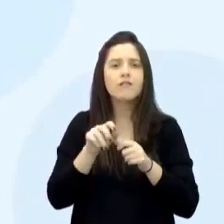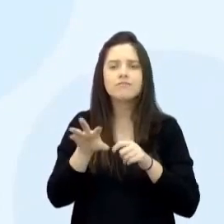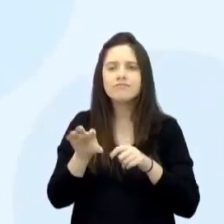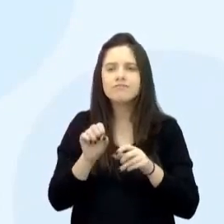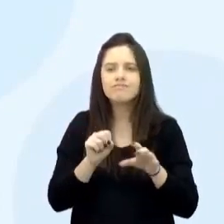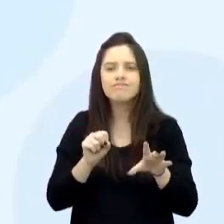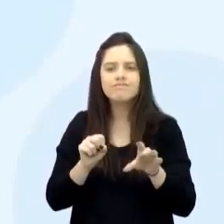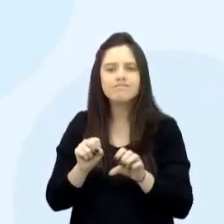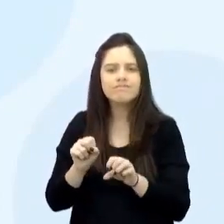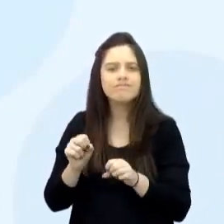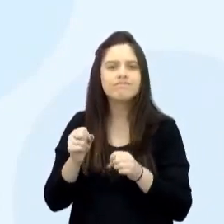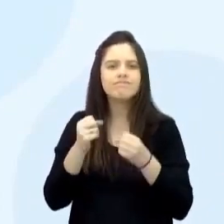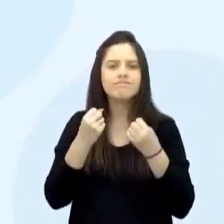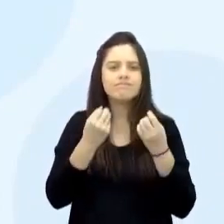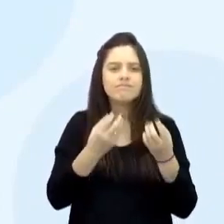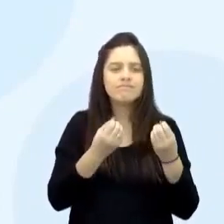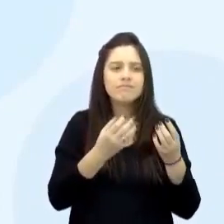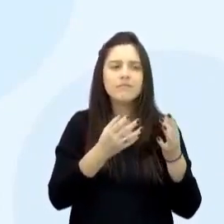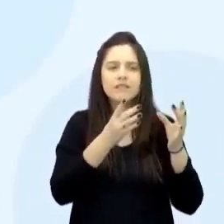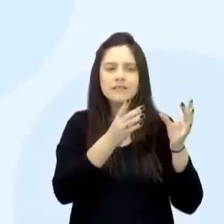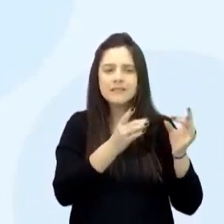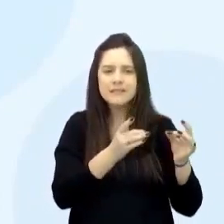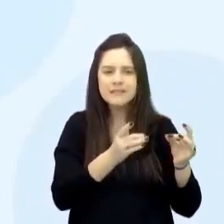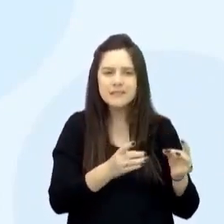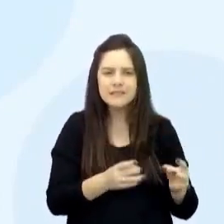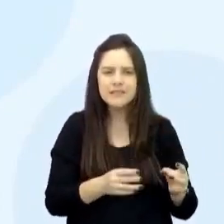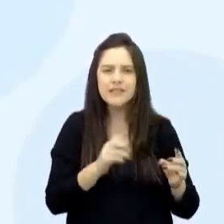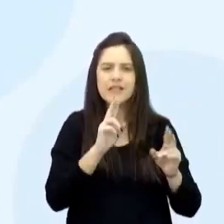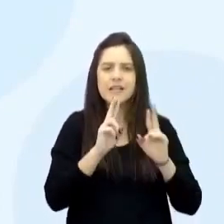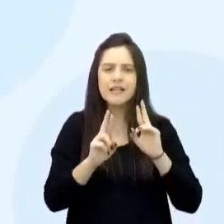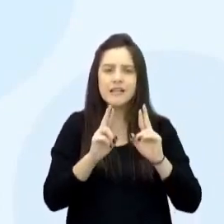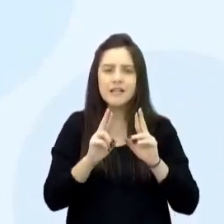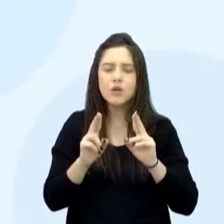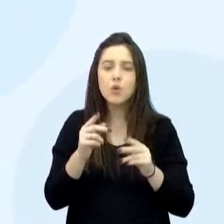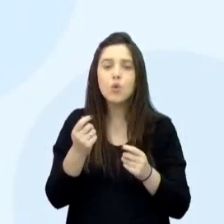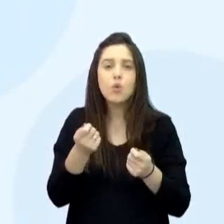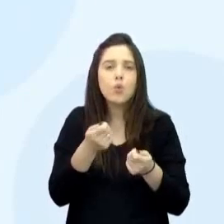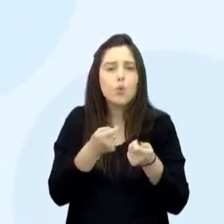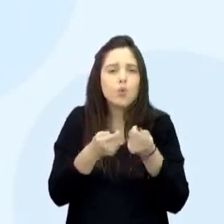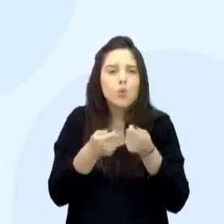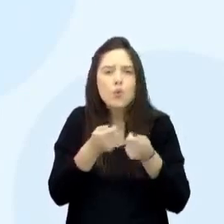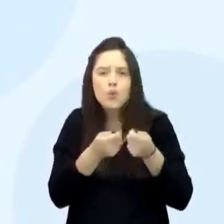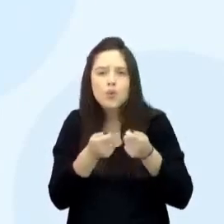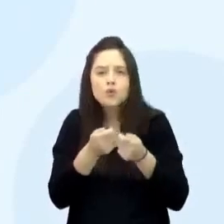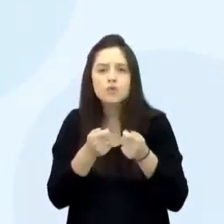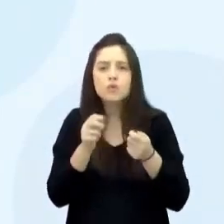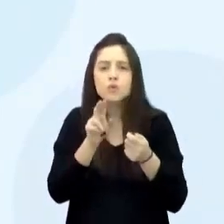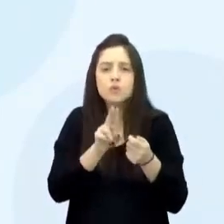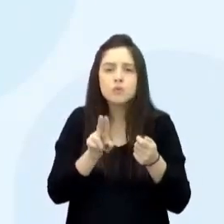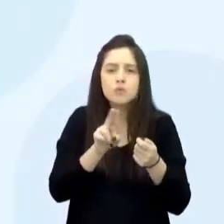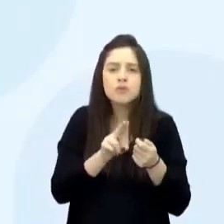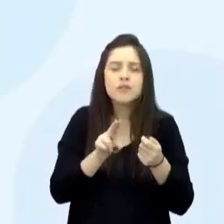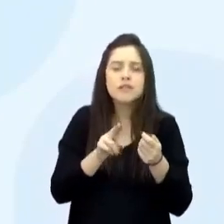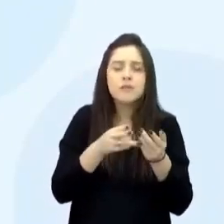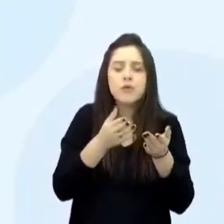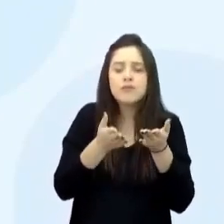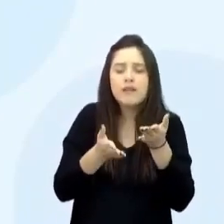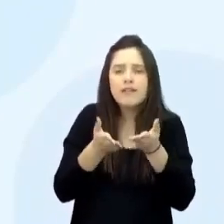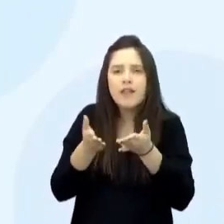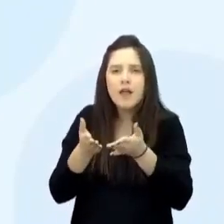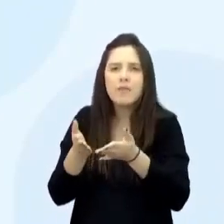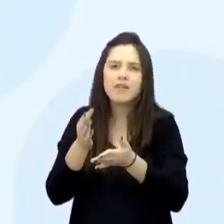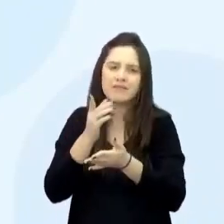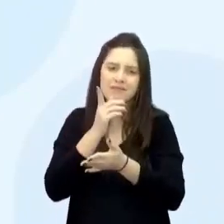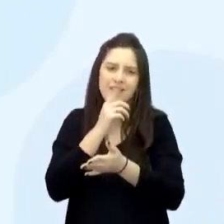buscar formas cada vez mais eficazes de realizar um controle do uso e do tratamento da água